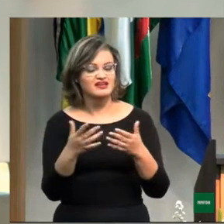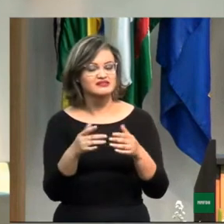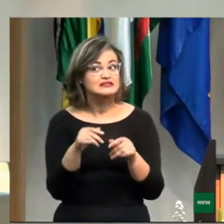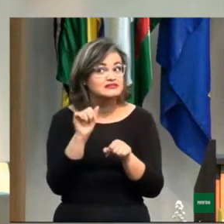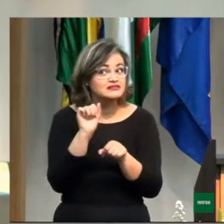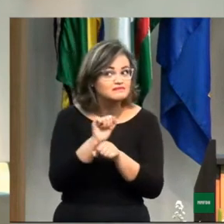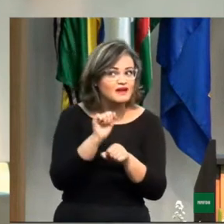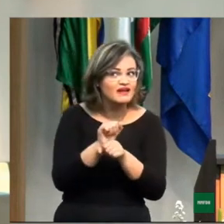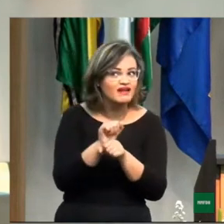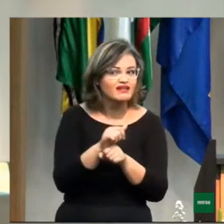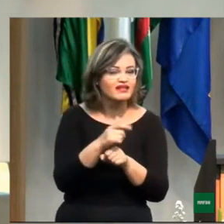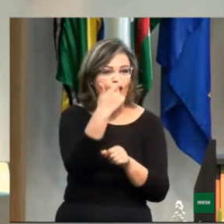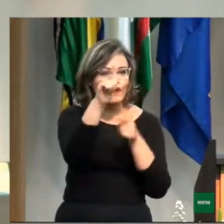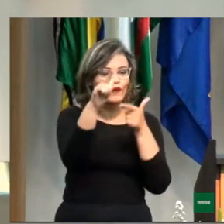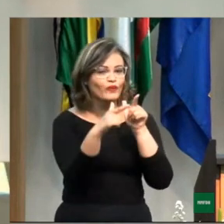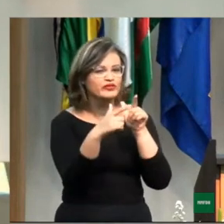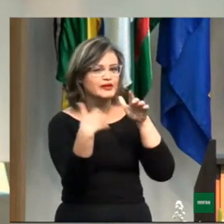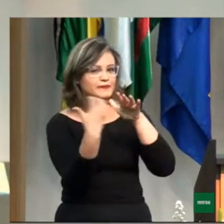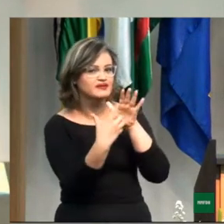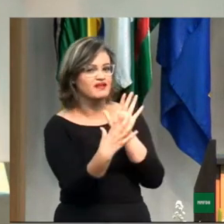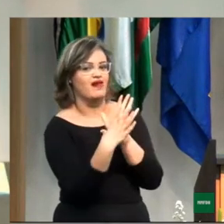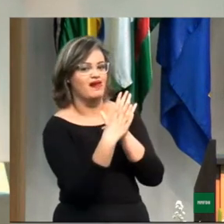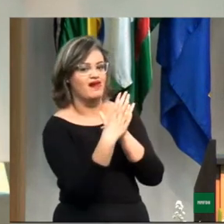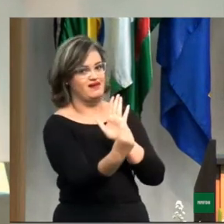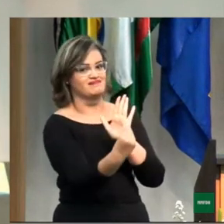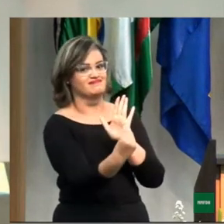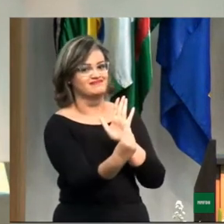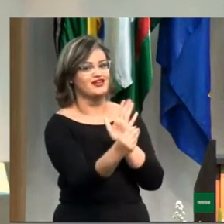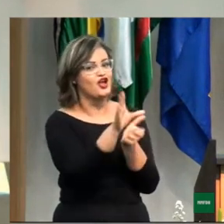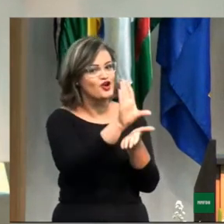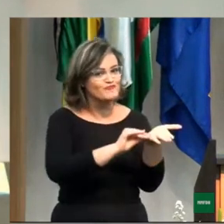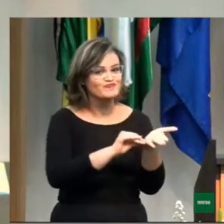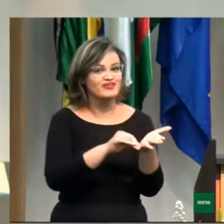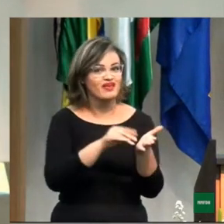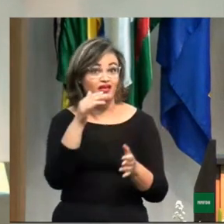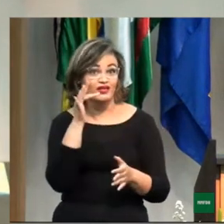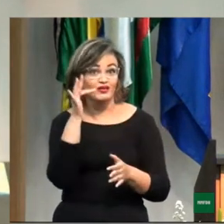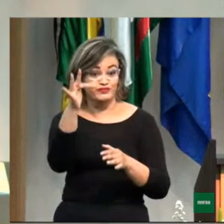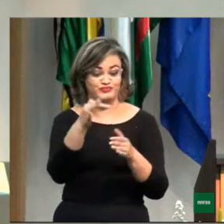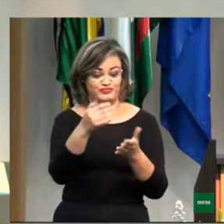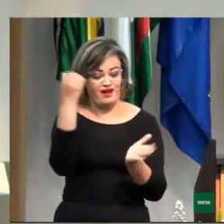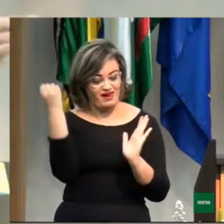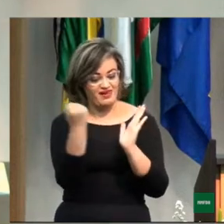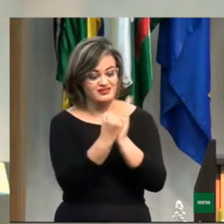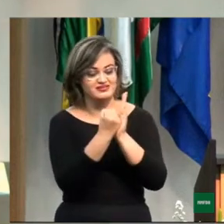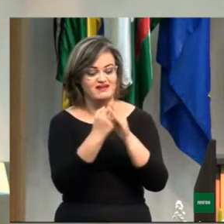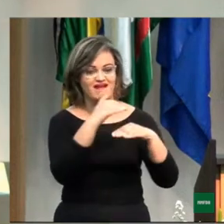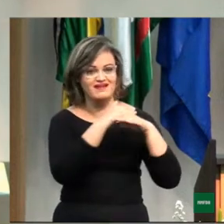para que outras empresas venham receber esse selo Equilíbrio Trabalho Família. Parabéns e obrigada.